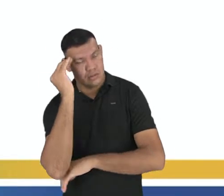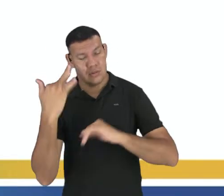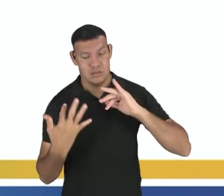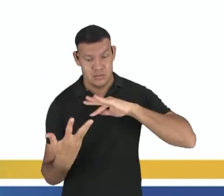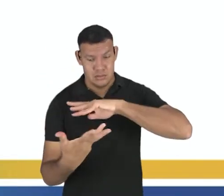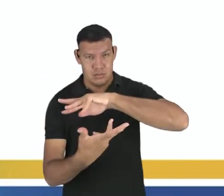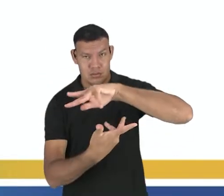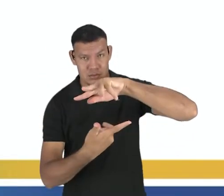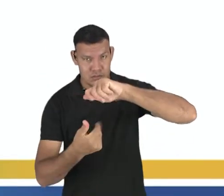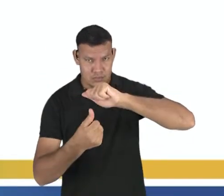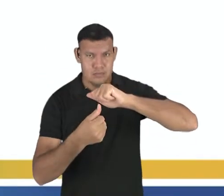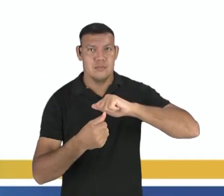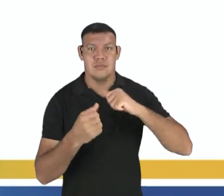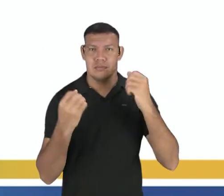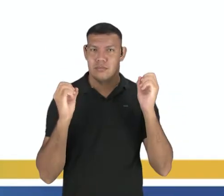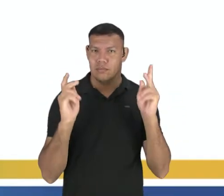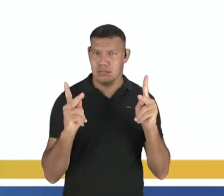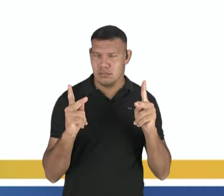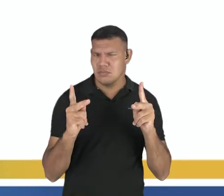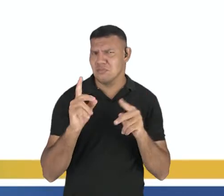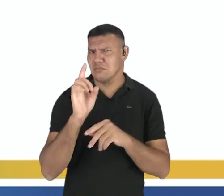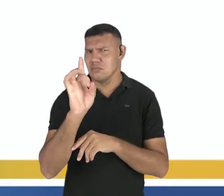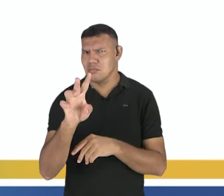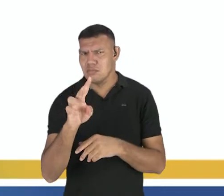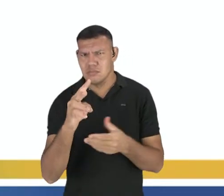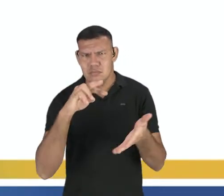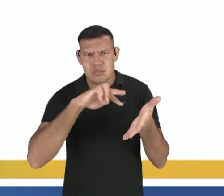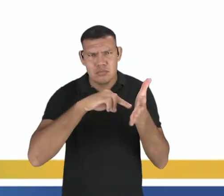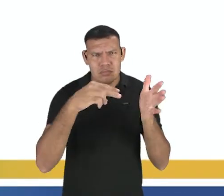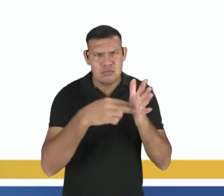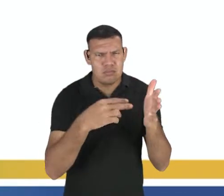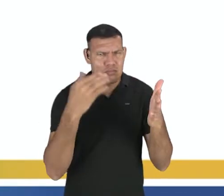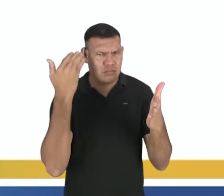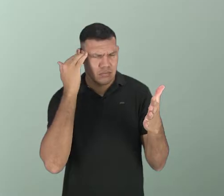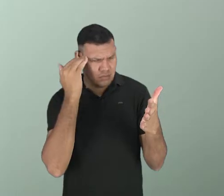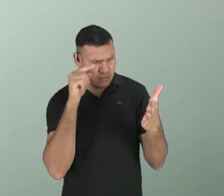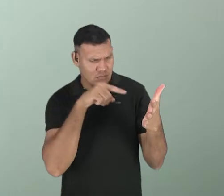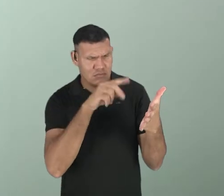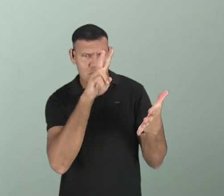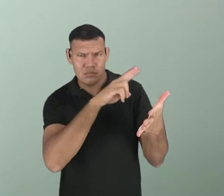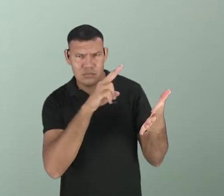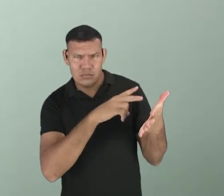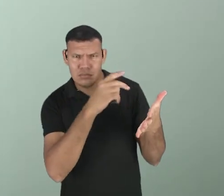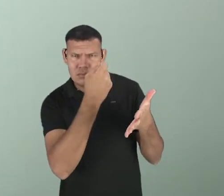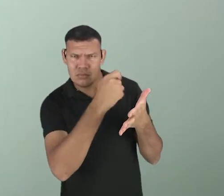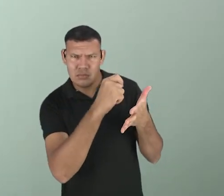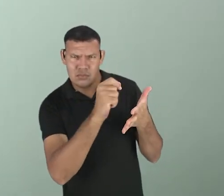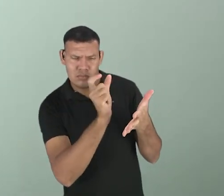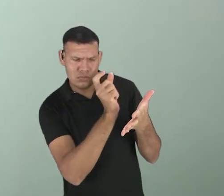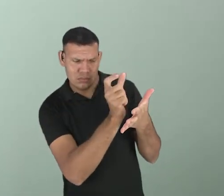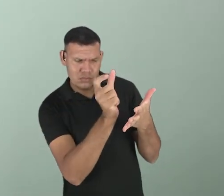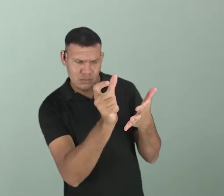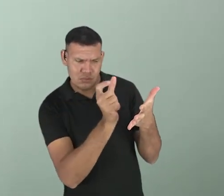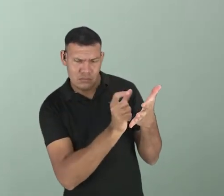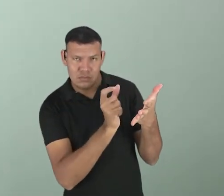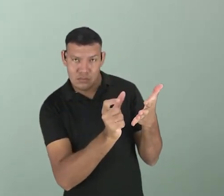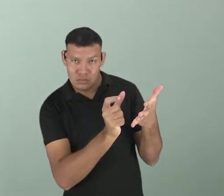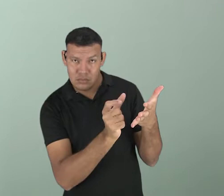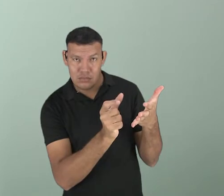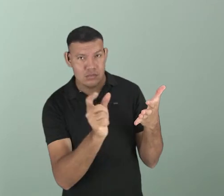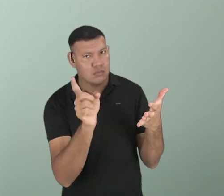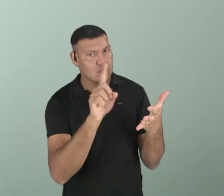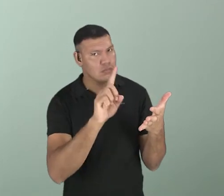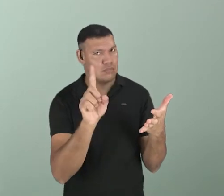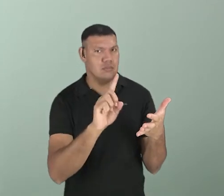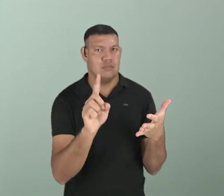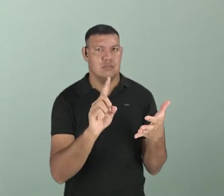mundo, né, de mundo ali. Não é apenas só compreender o que está sendo escrito ali, os códigos que estão ali. Não